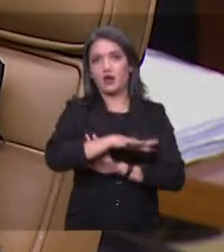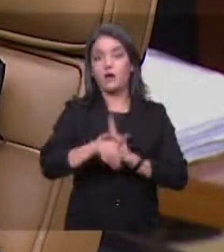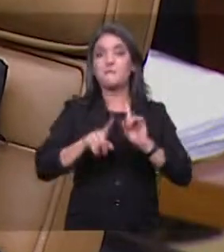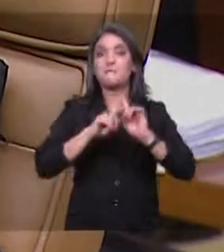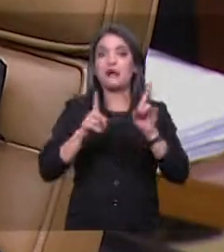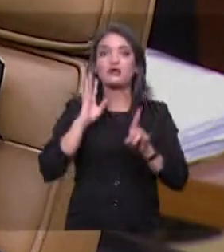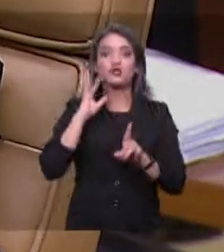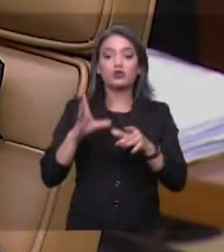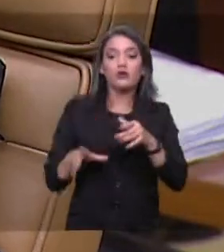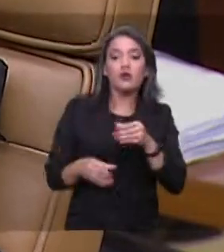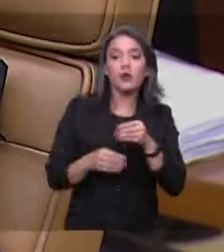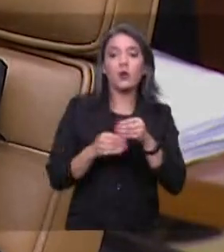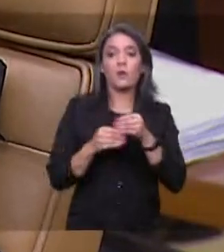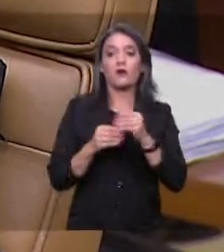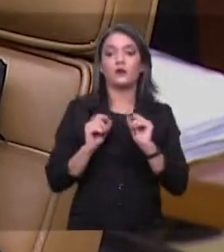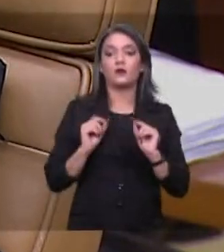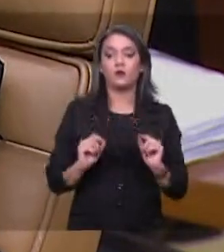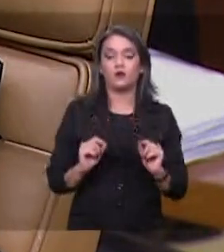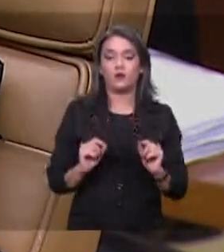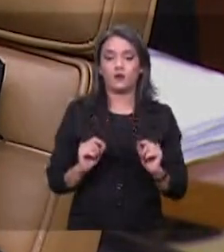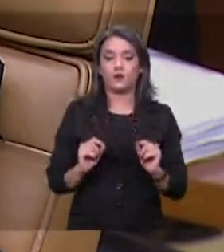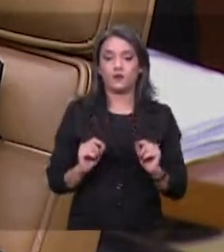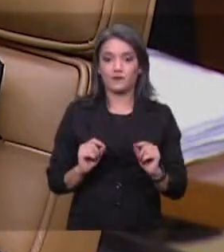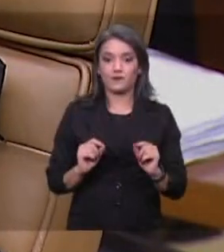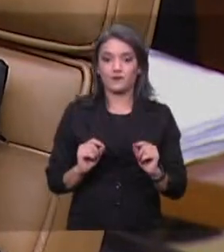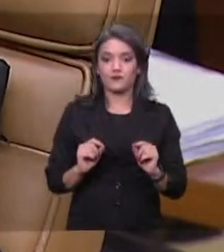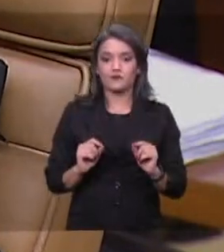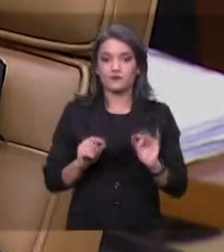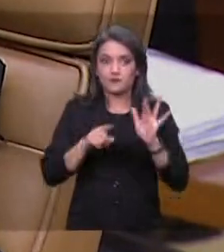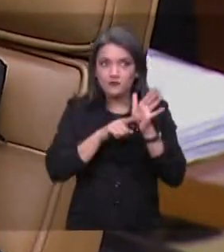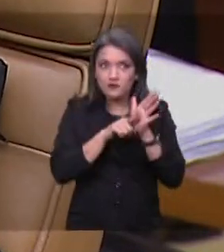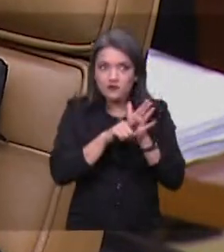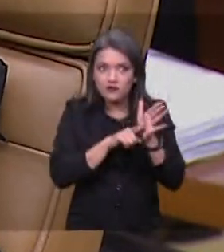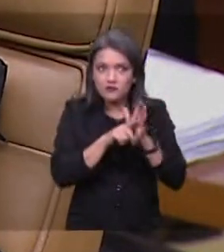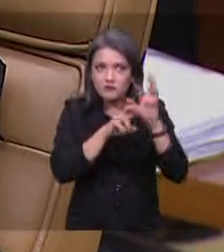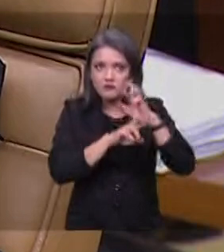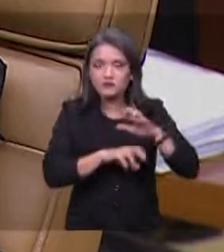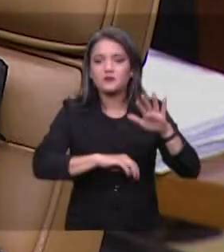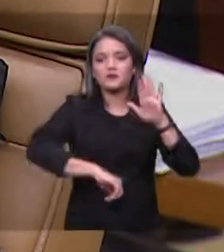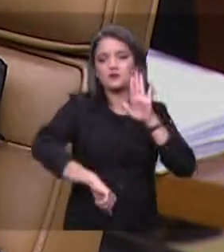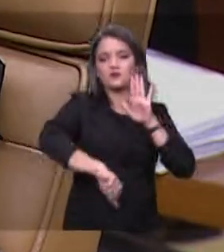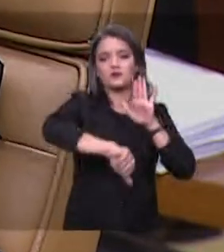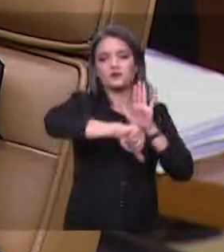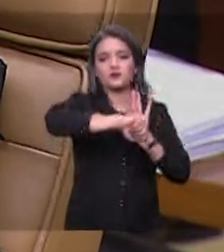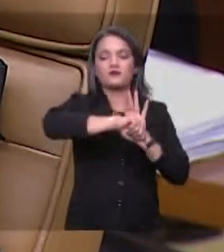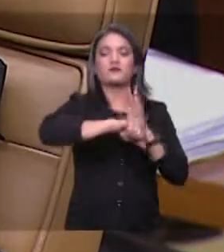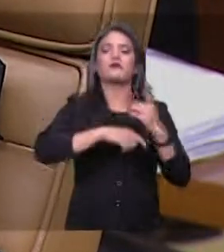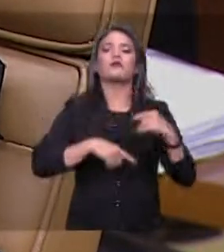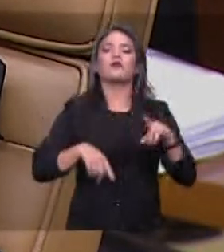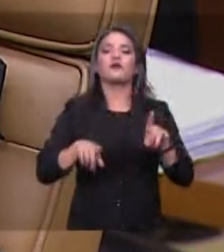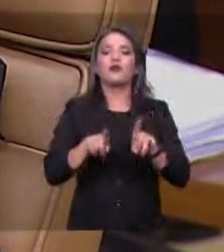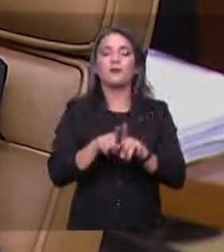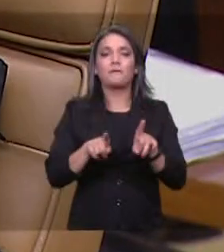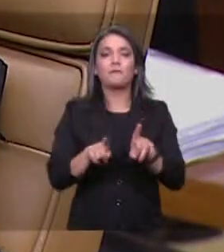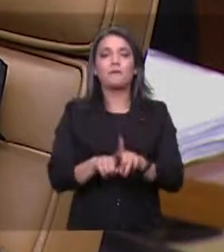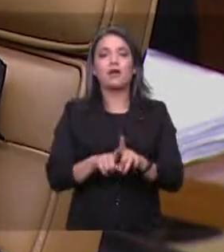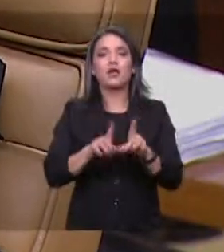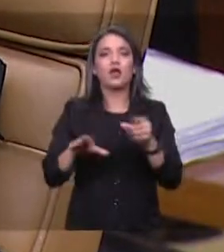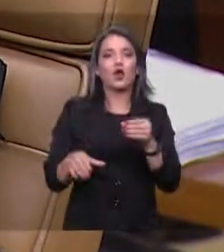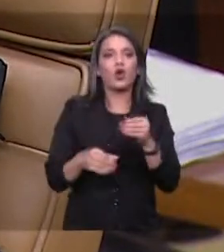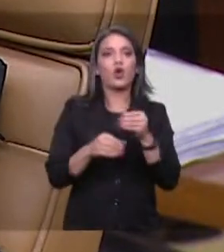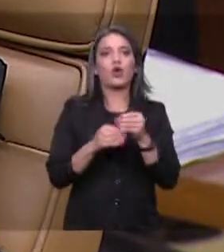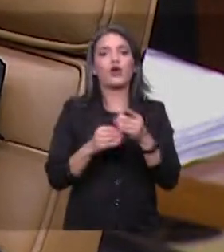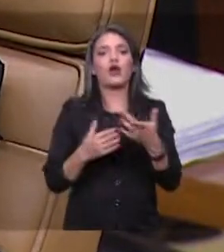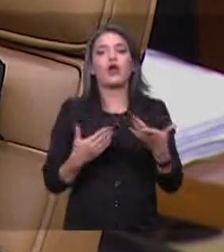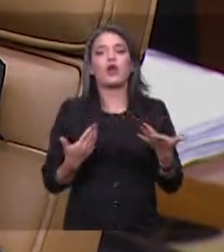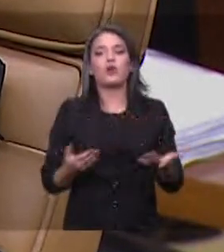acrescenta que deve incluir nessa investigação aqueles procedimentos investigatórios